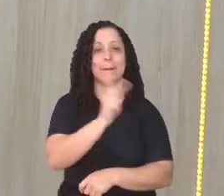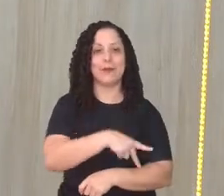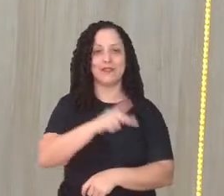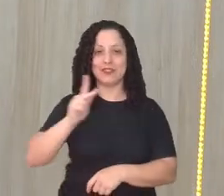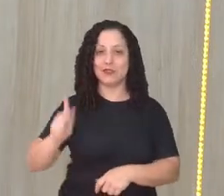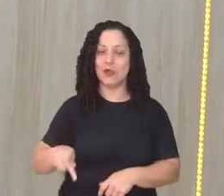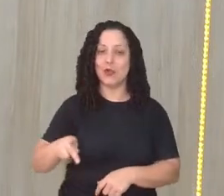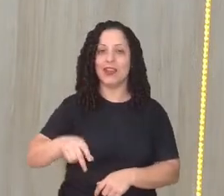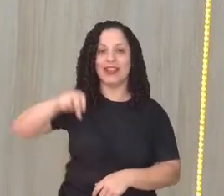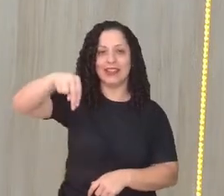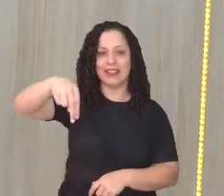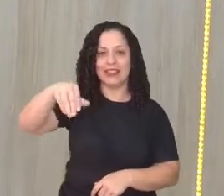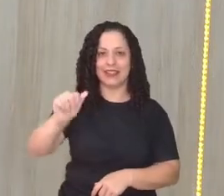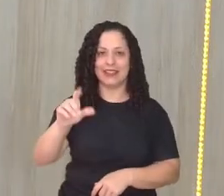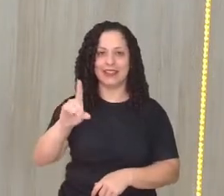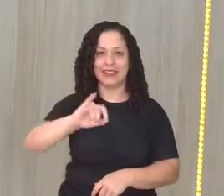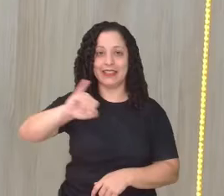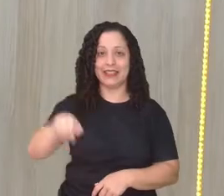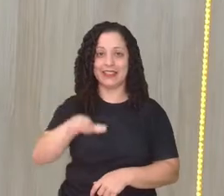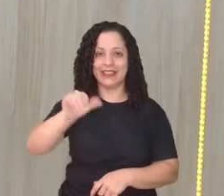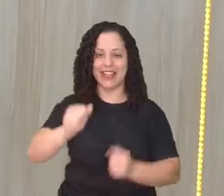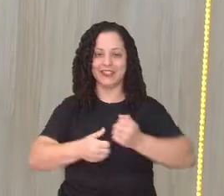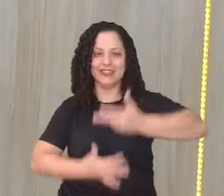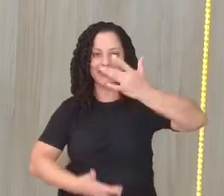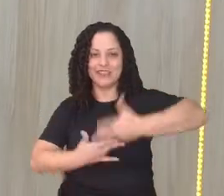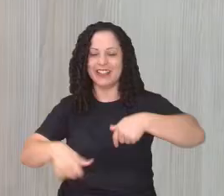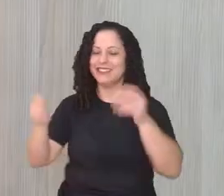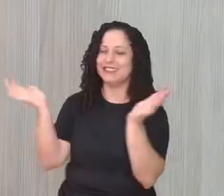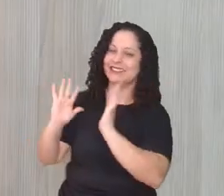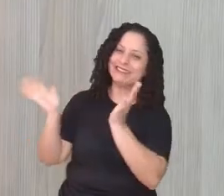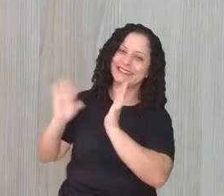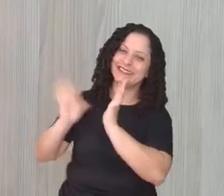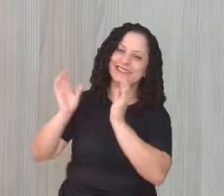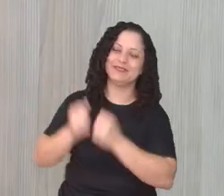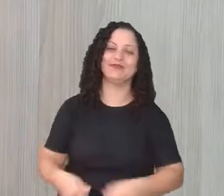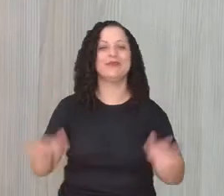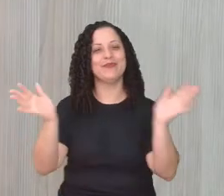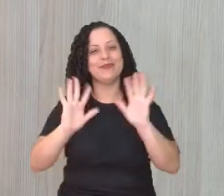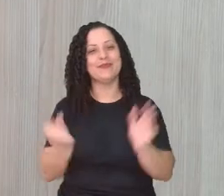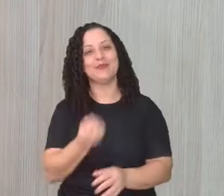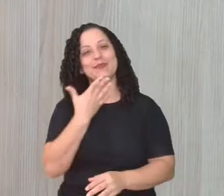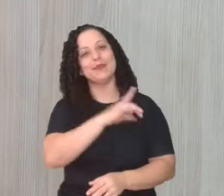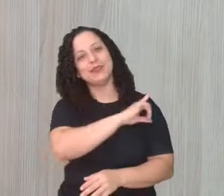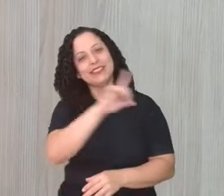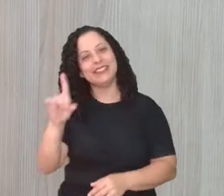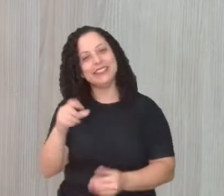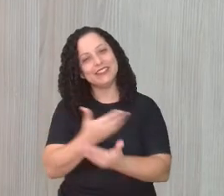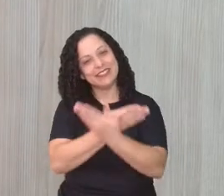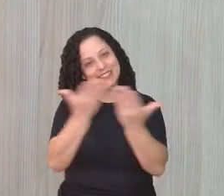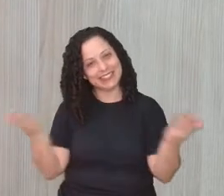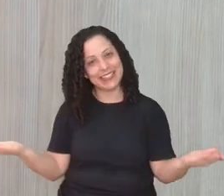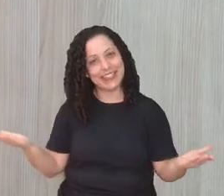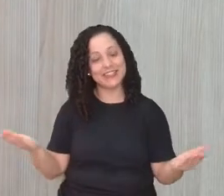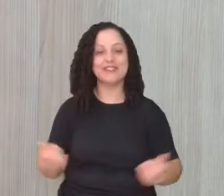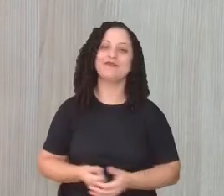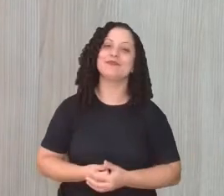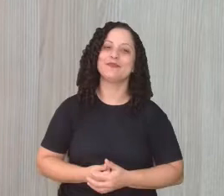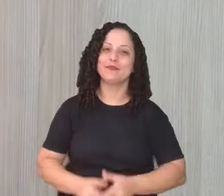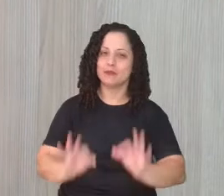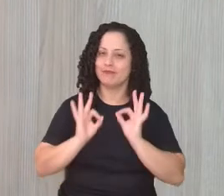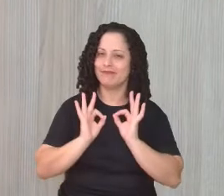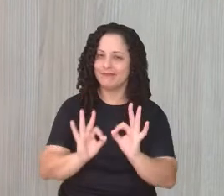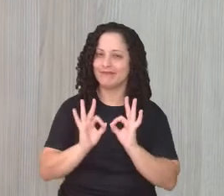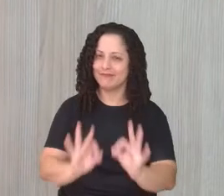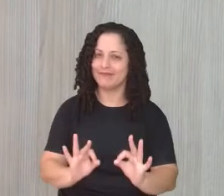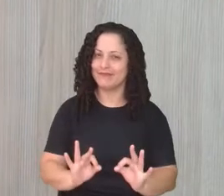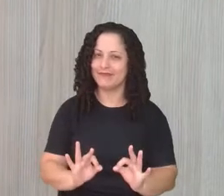a professora Nádia, que está aqui no chat. Oi, Nádia. Oi, bom dia, pessoal. E aí, estão